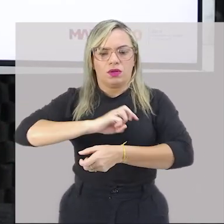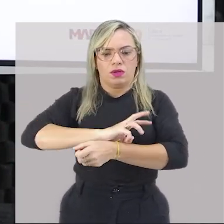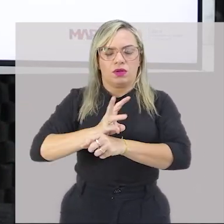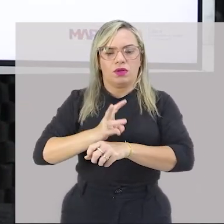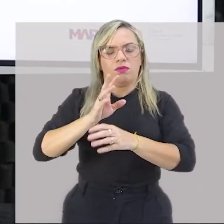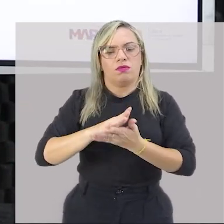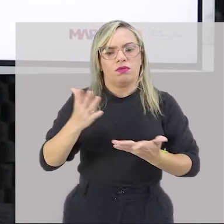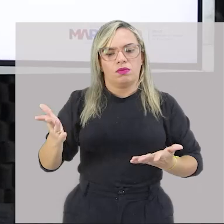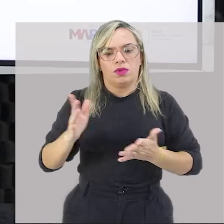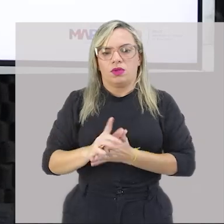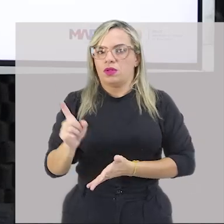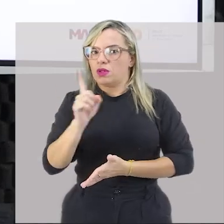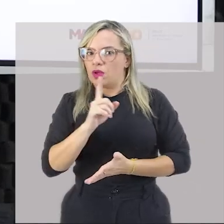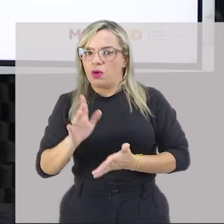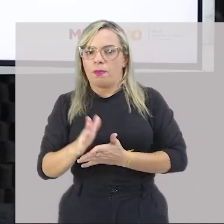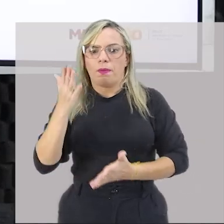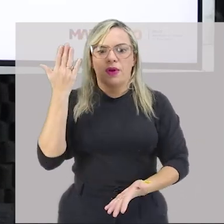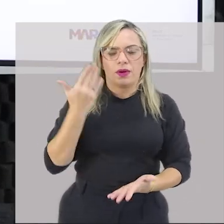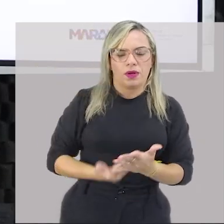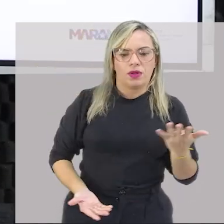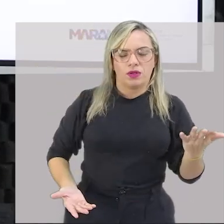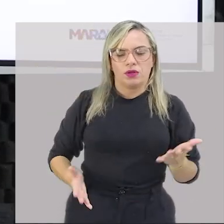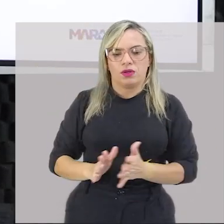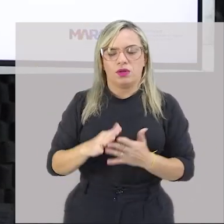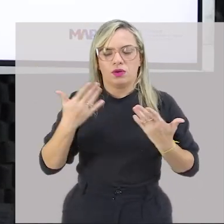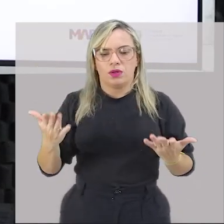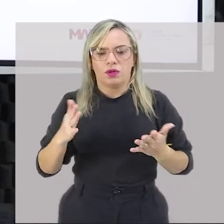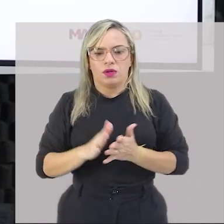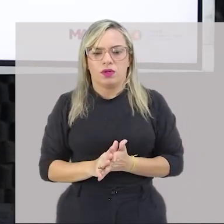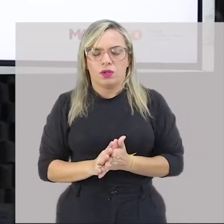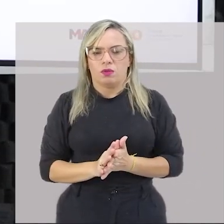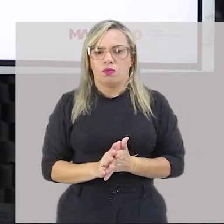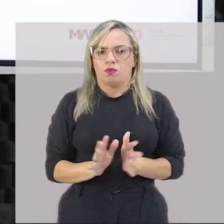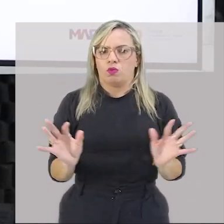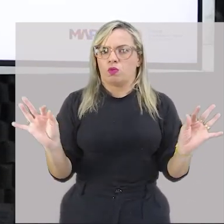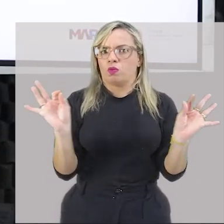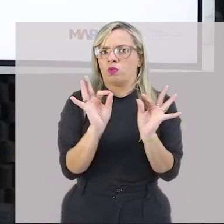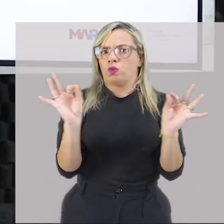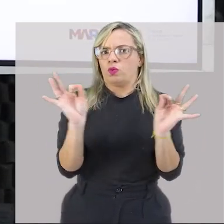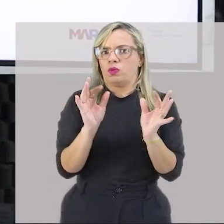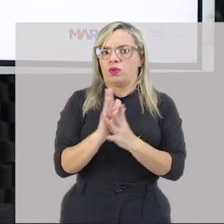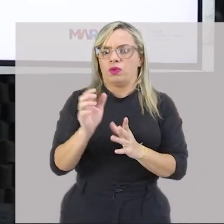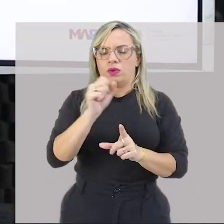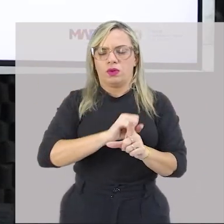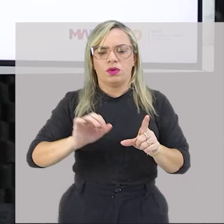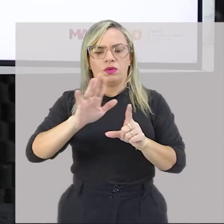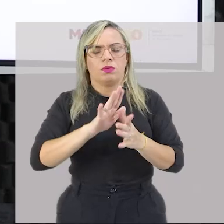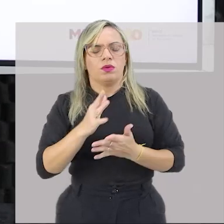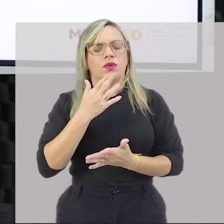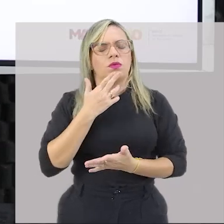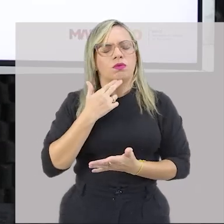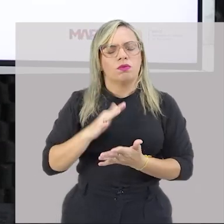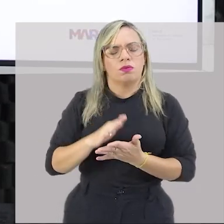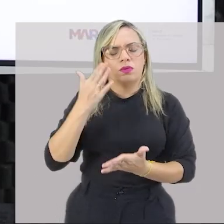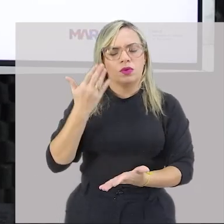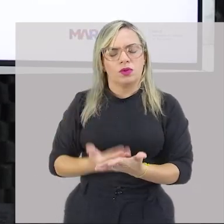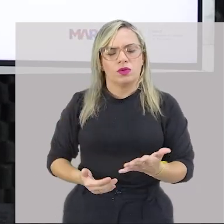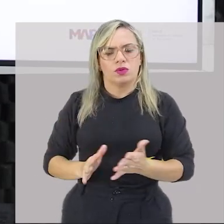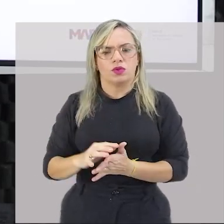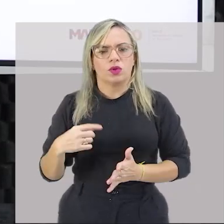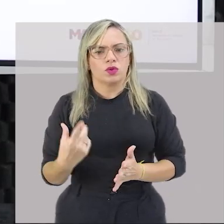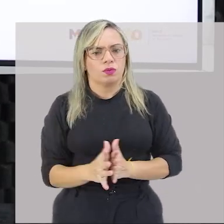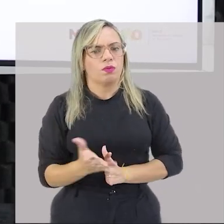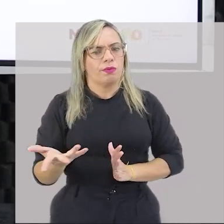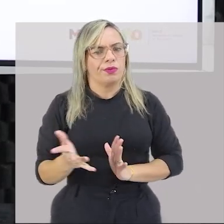tá? Então não vacila, não perde nenhuma aula da plataforma, tá? Não vai perder nenhuma aula desse